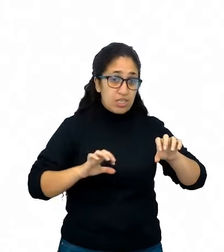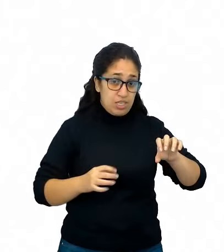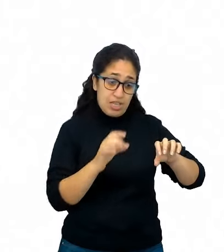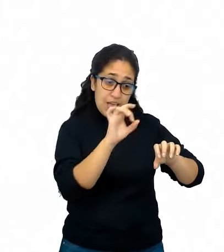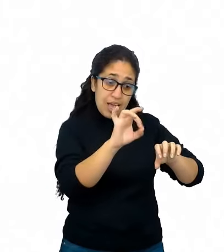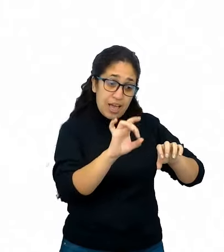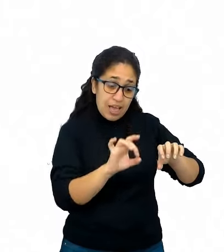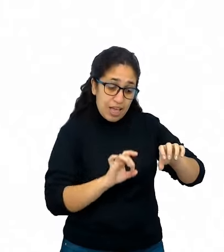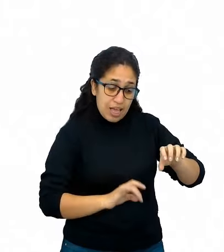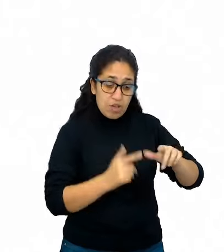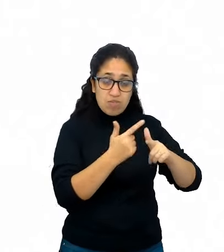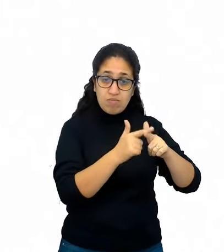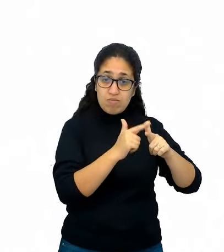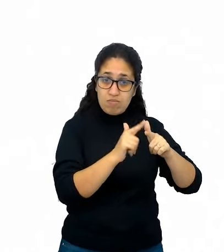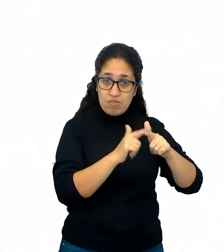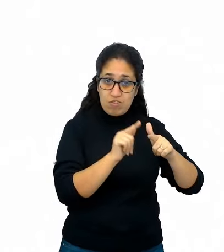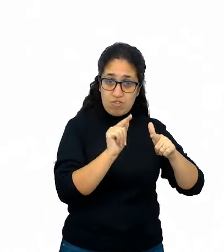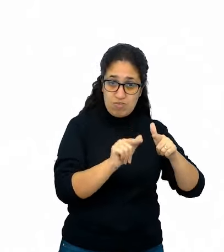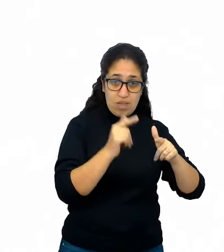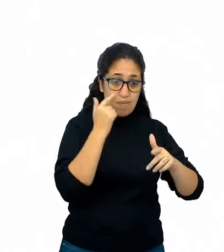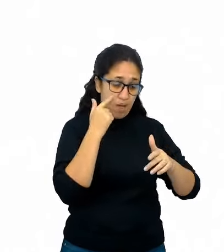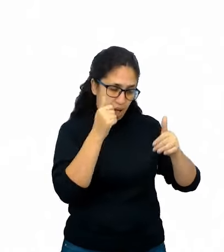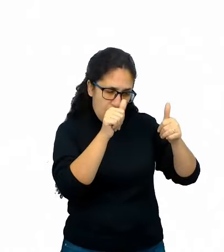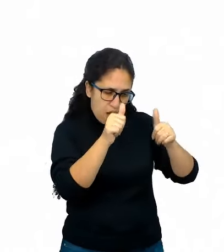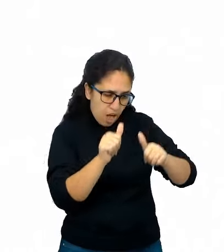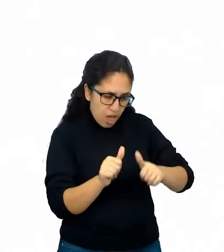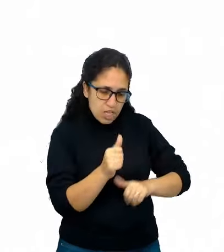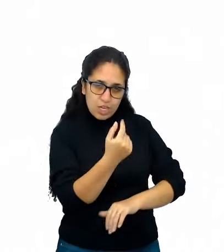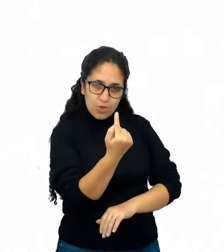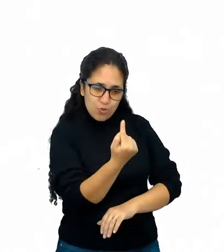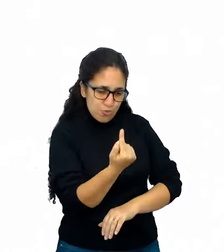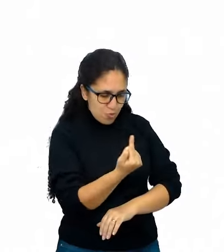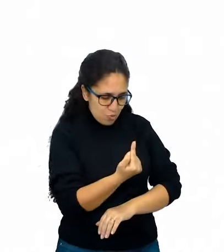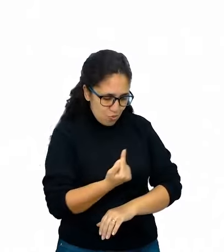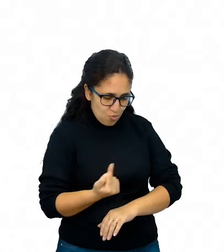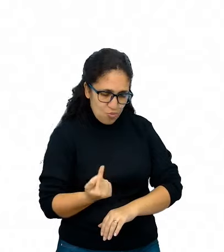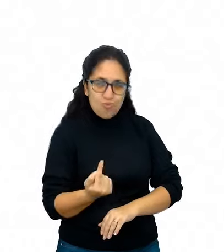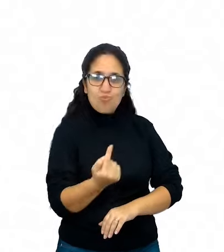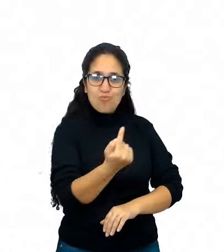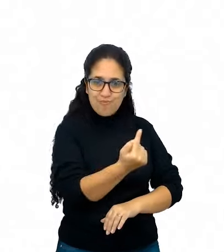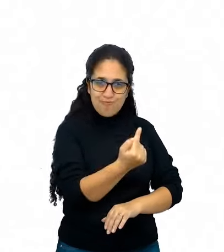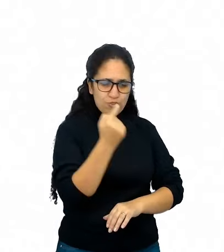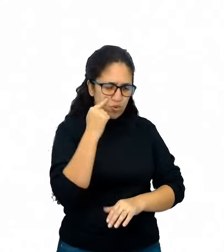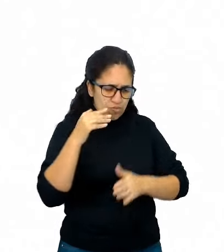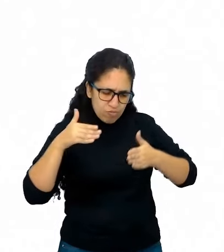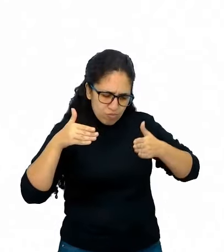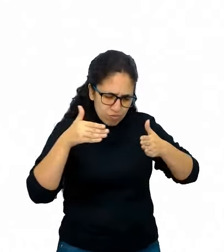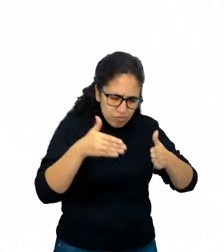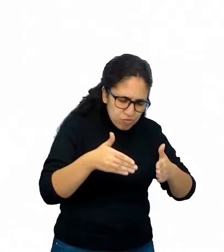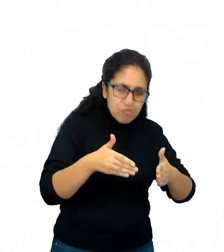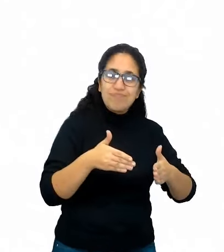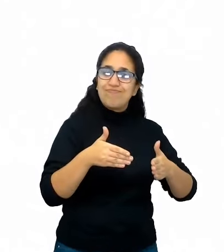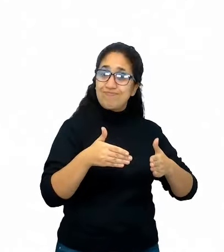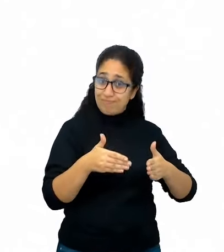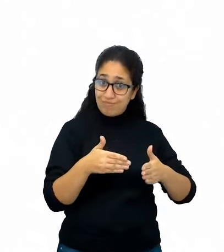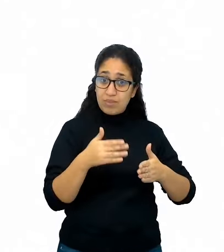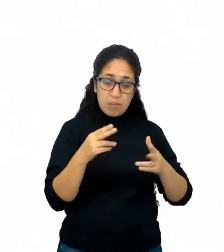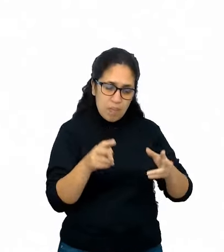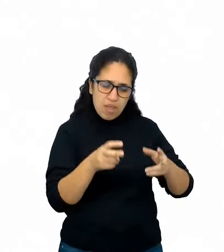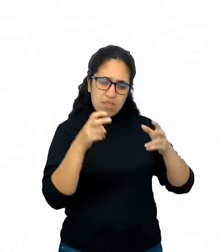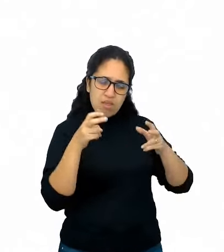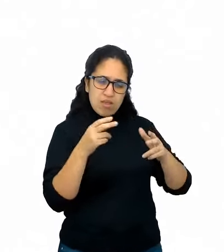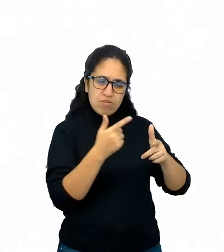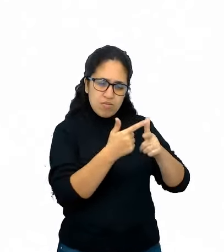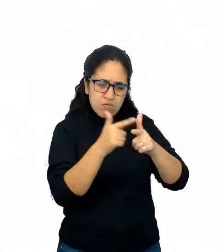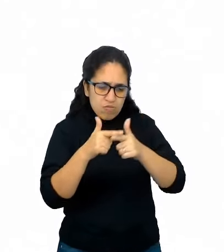desses problemas menores pode ser analisado individualmente, com maior profundidade, identificando